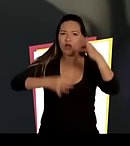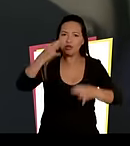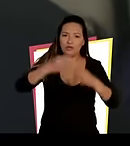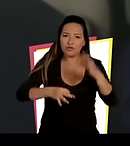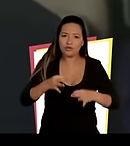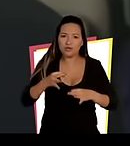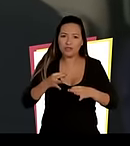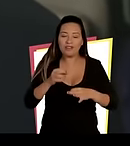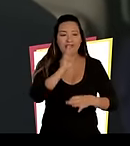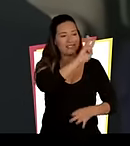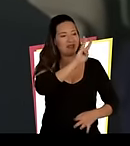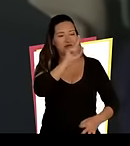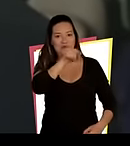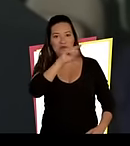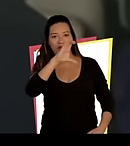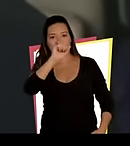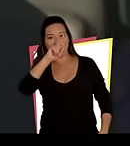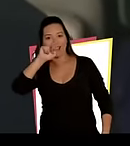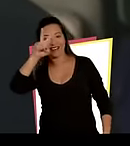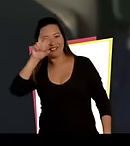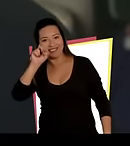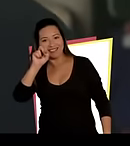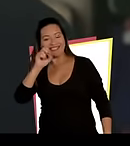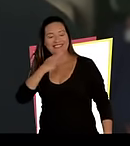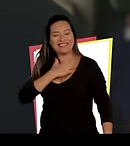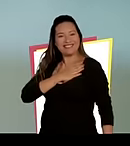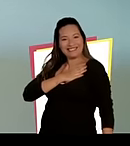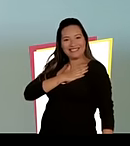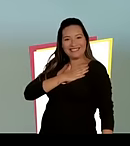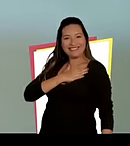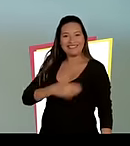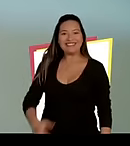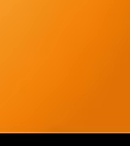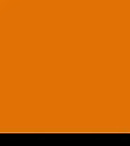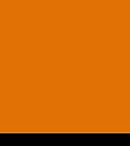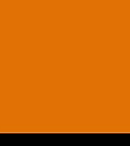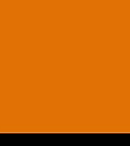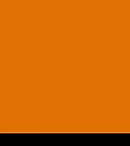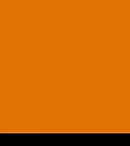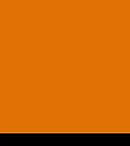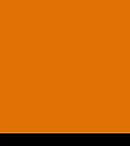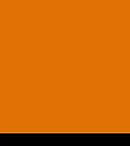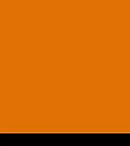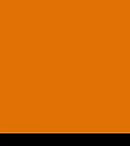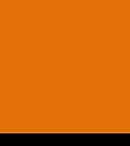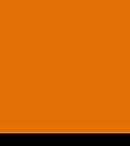uma cidade mais justa. Saiba como. Canal 50 na internet. Gostei.